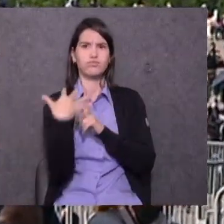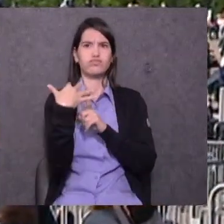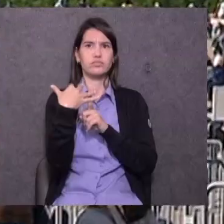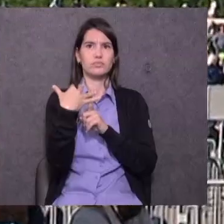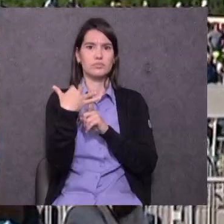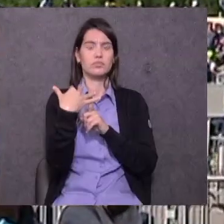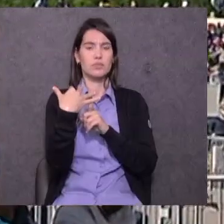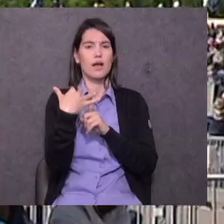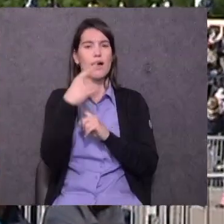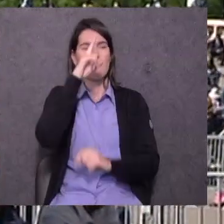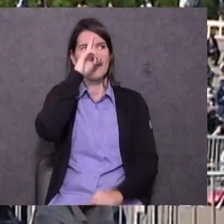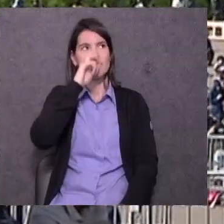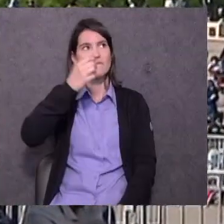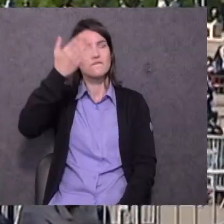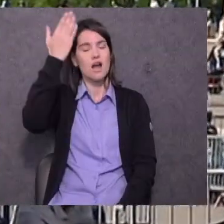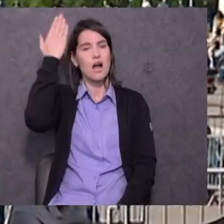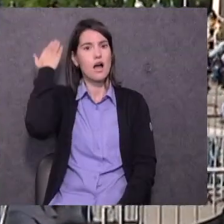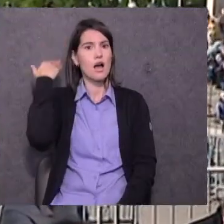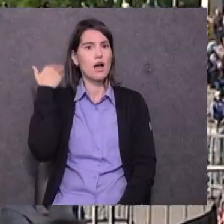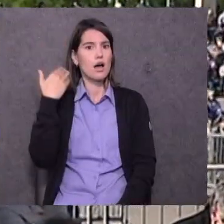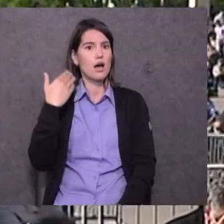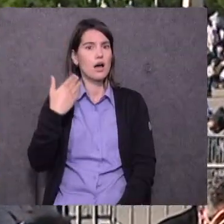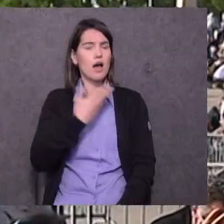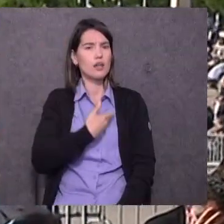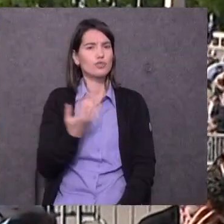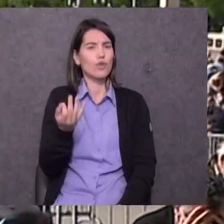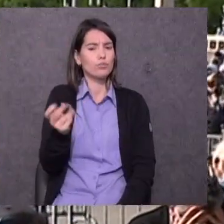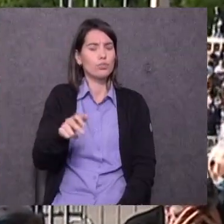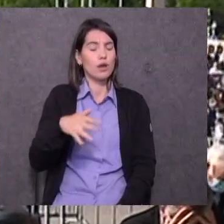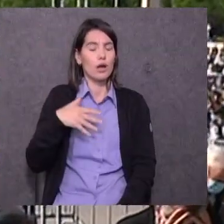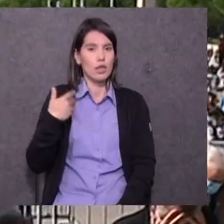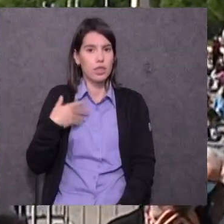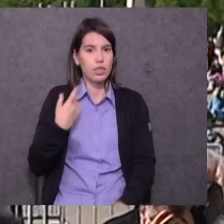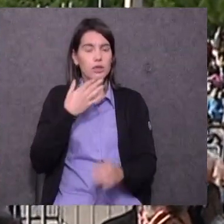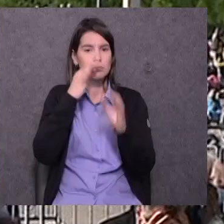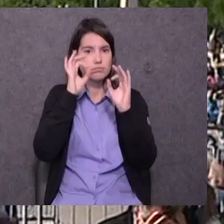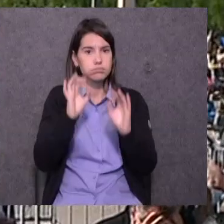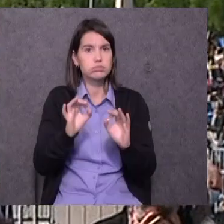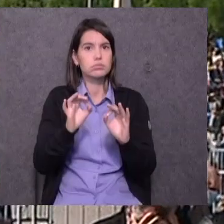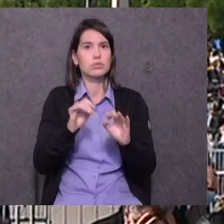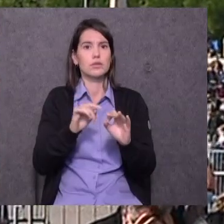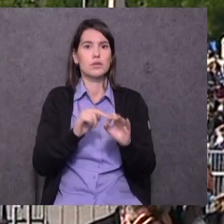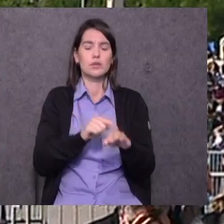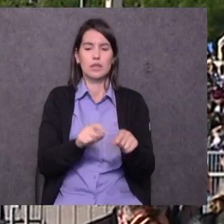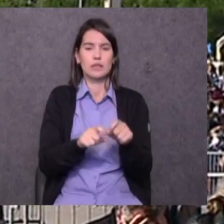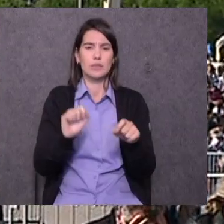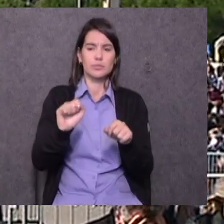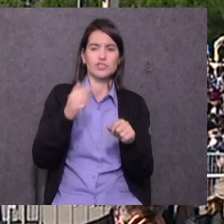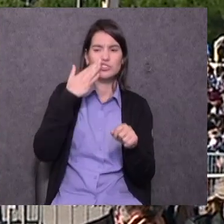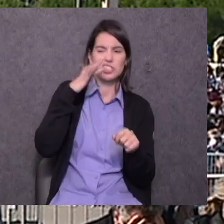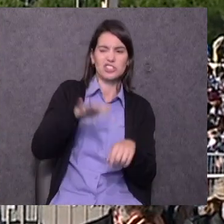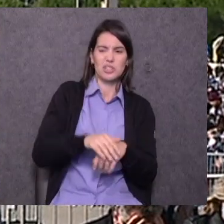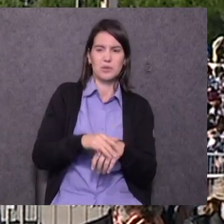do passado, o medo real e imaginário, o perigo do estrangeiro, do que pensa